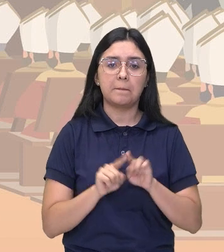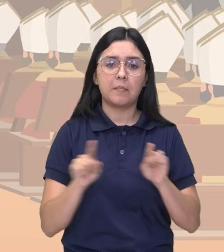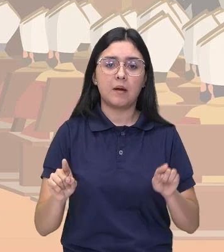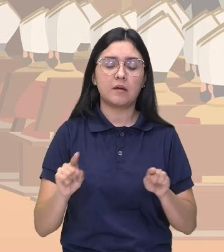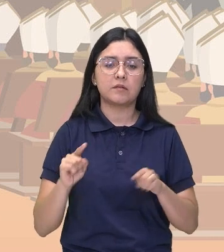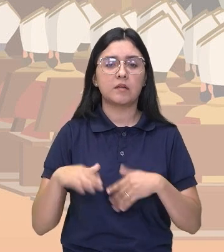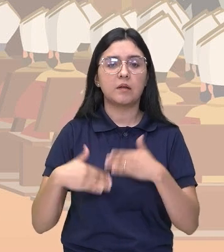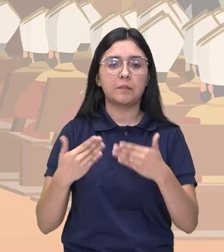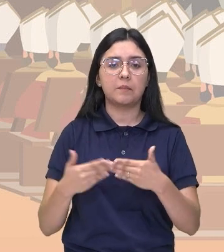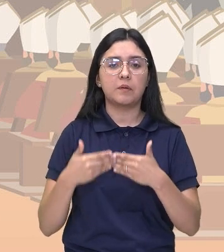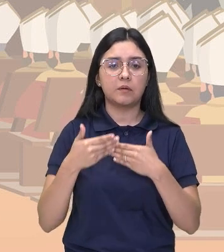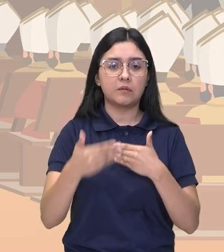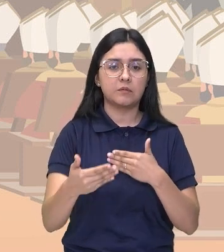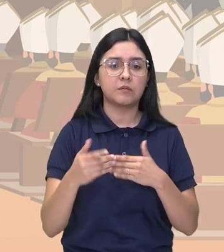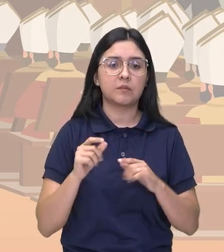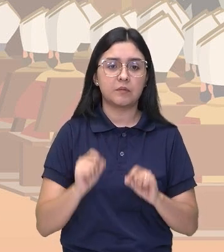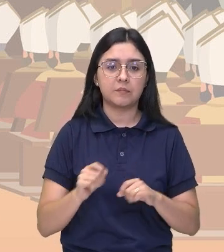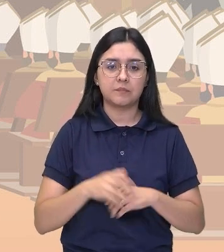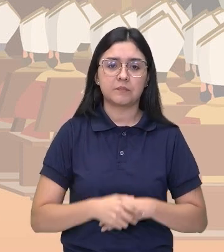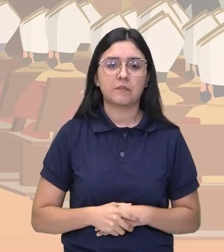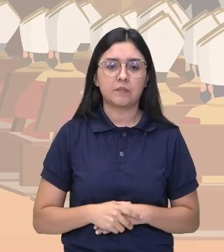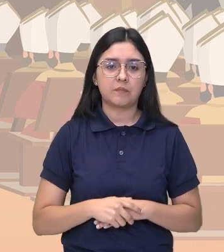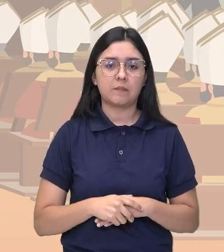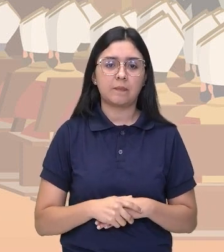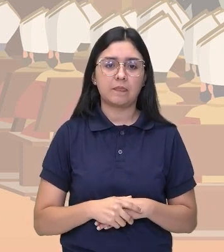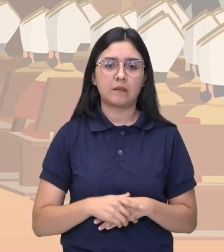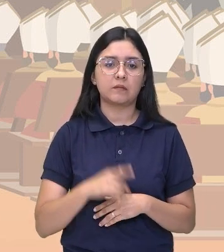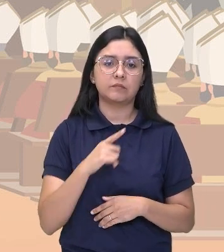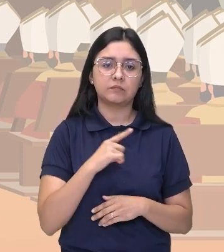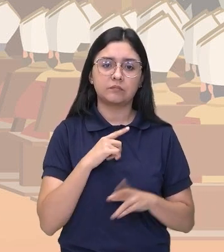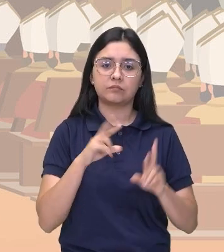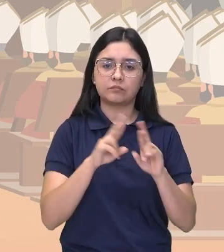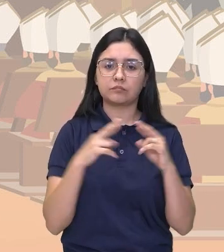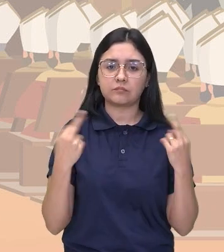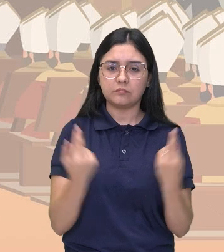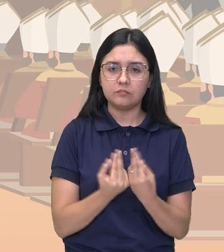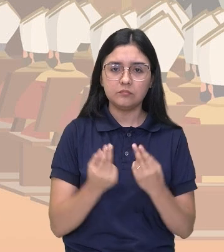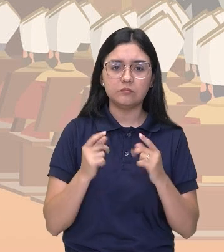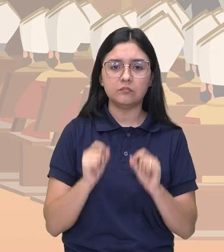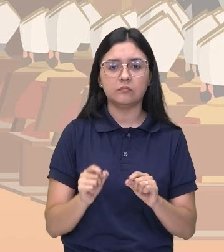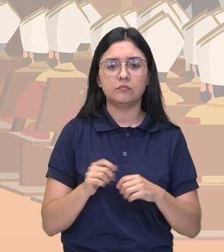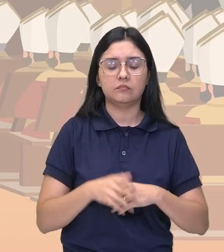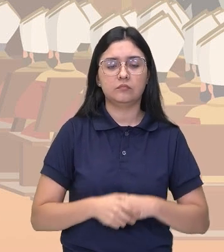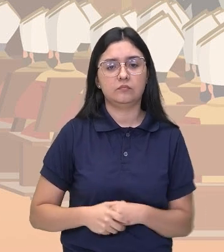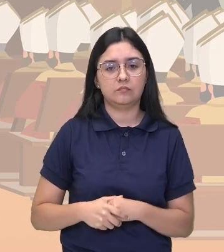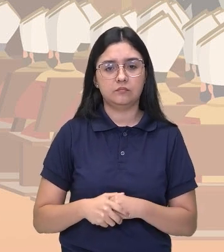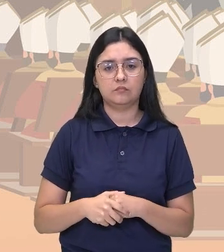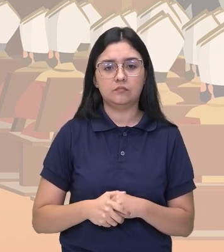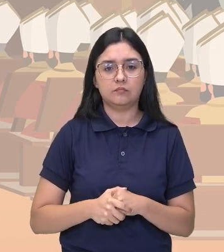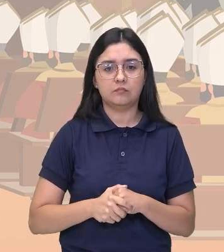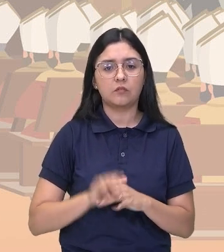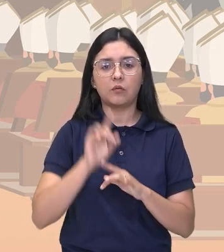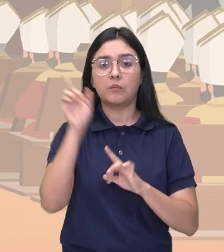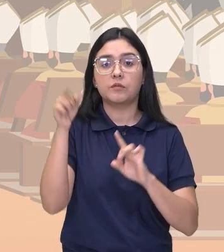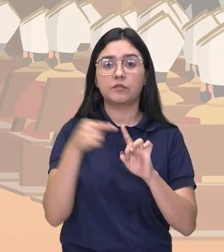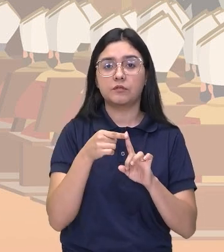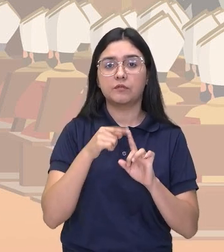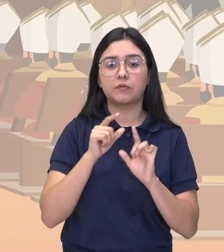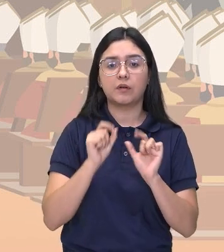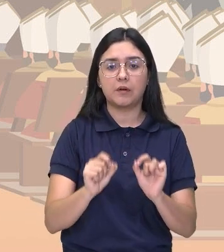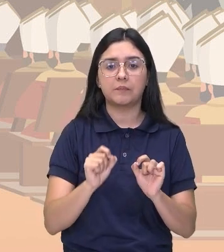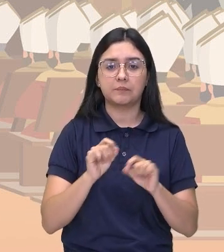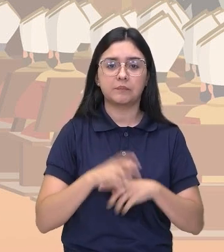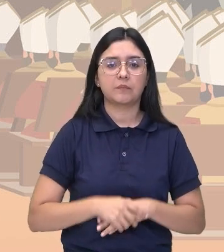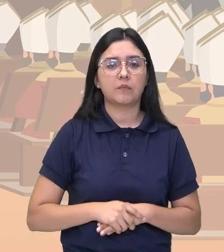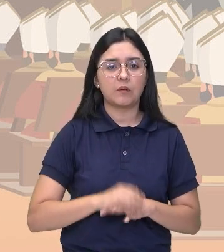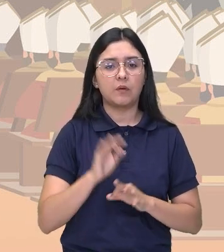a ser cada vez mais acentuada esse Tribunal do Santo Ofício, que, entre outras coisas, buscava ali a